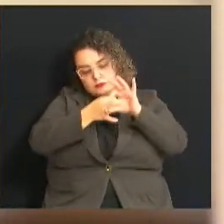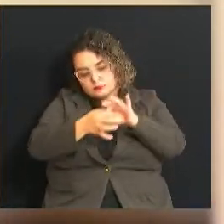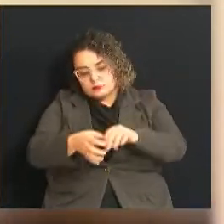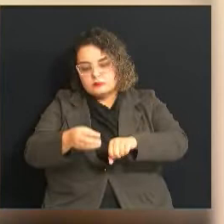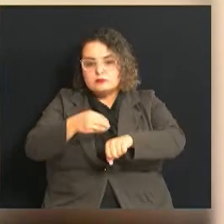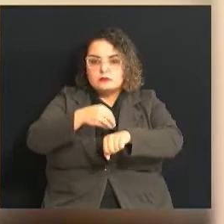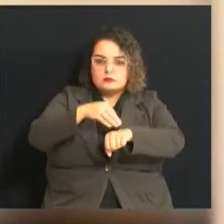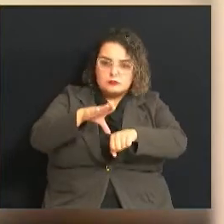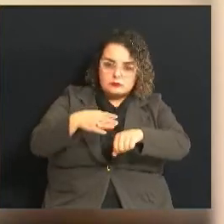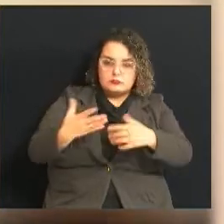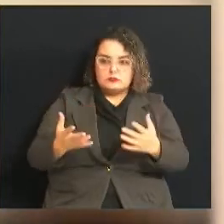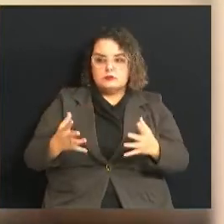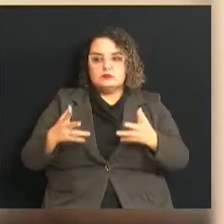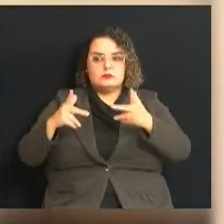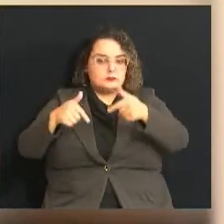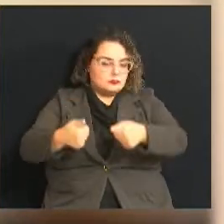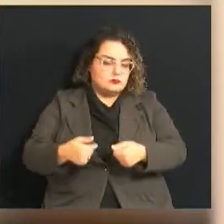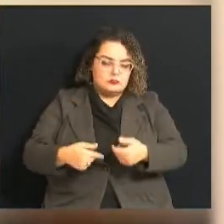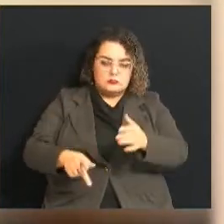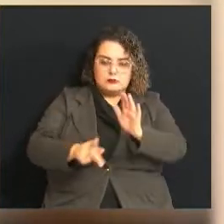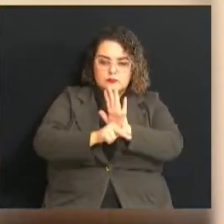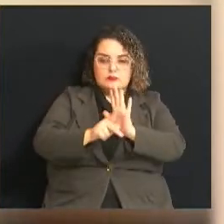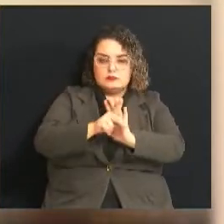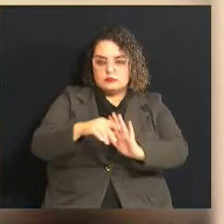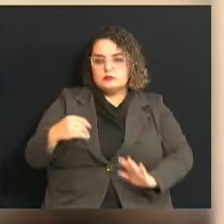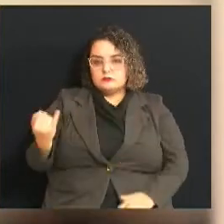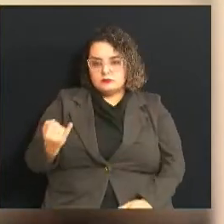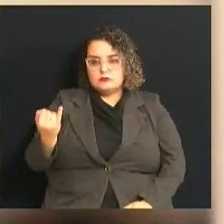recomendações, enfim, e projetos importantes, né,